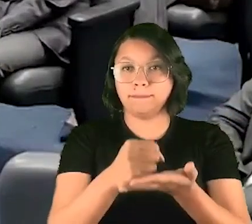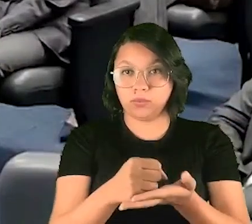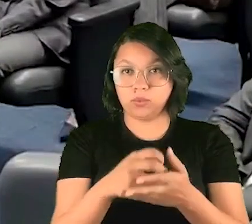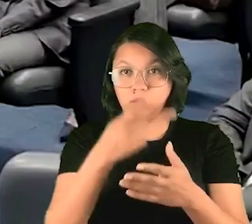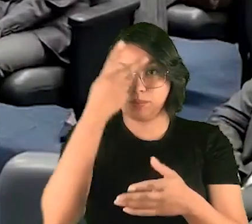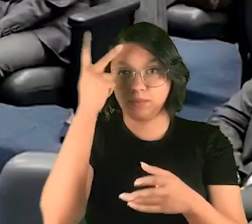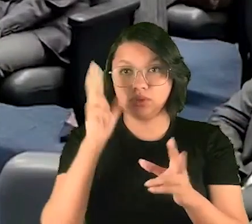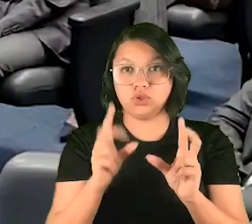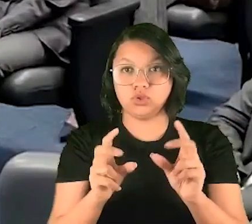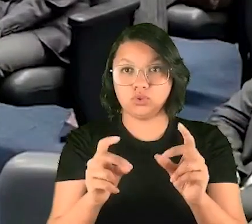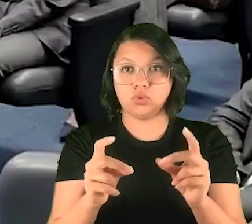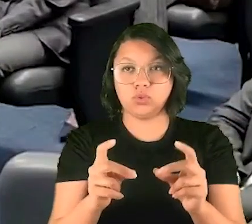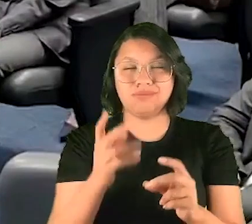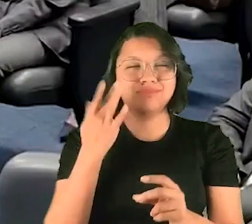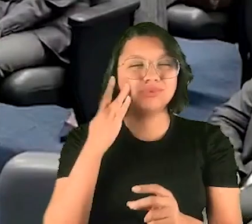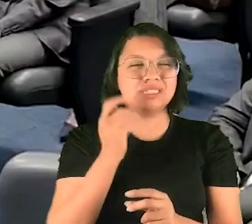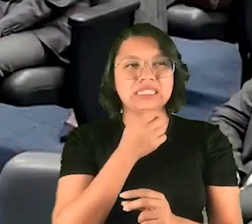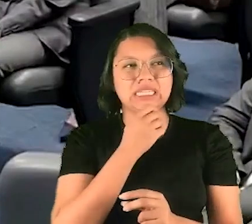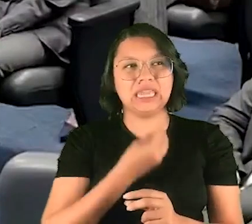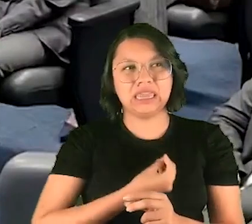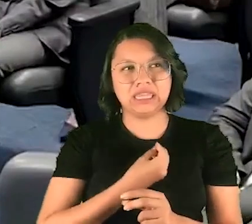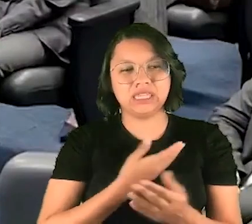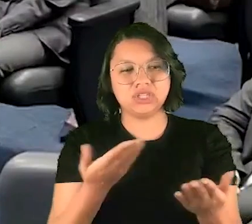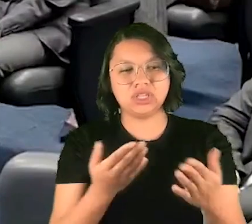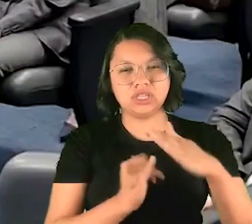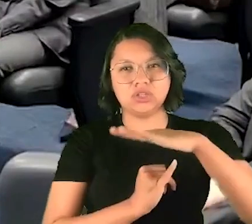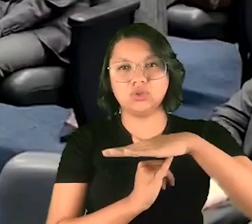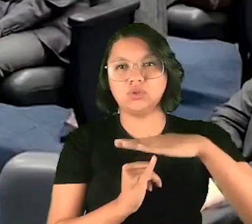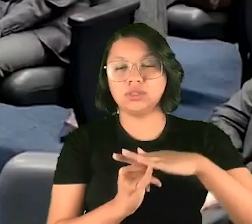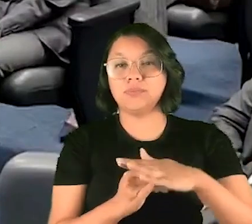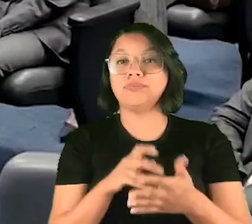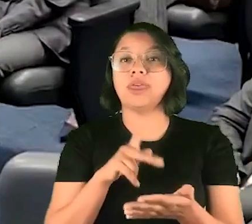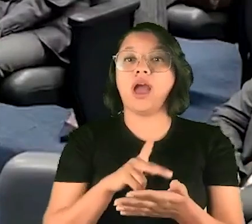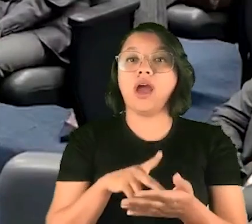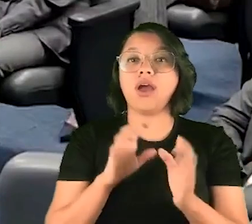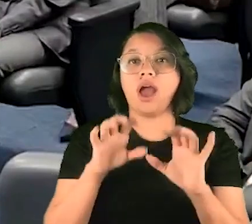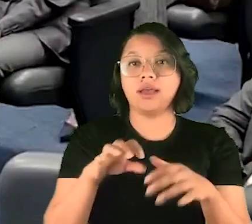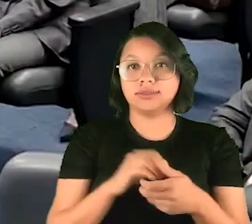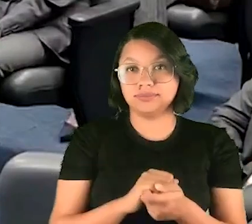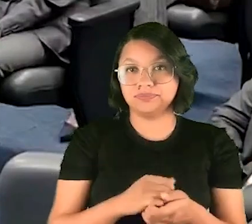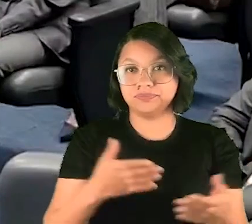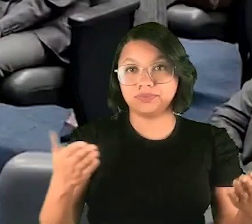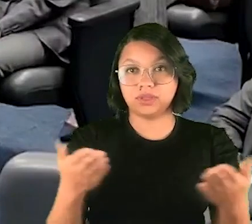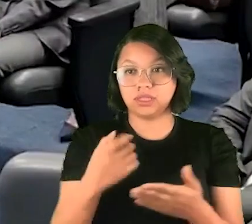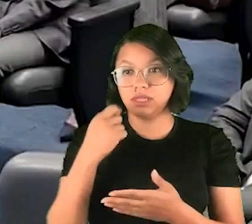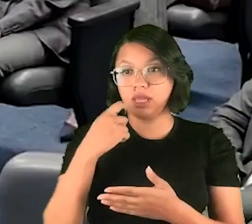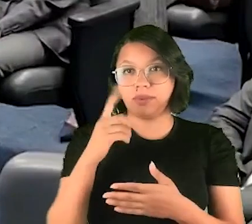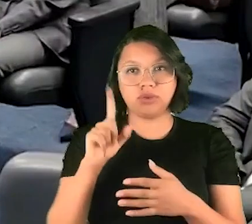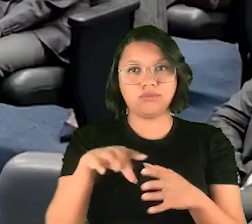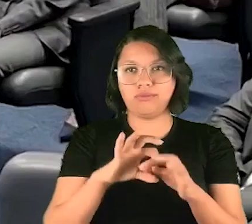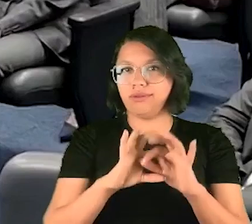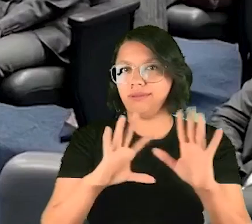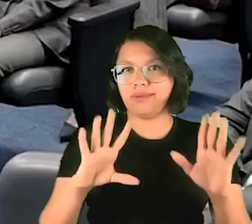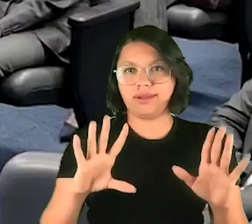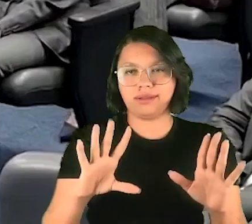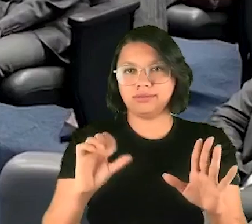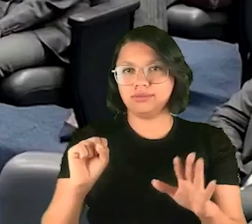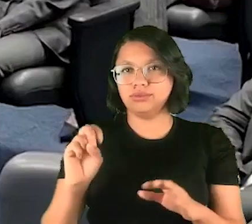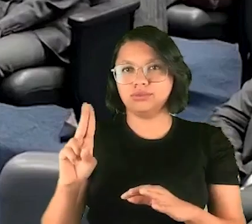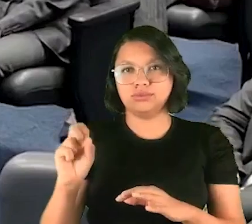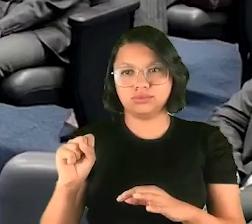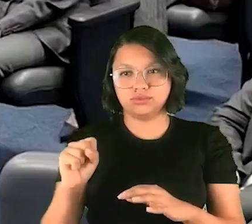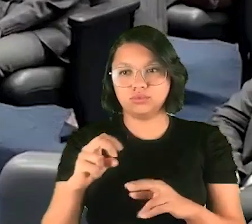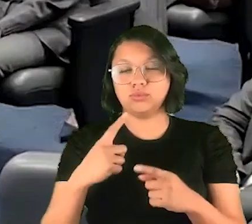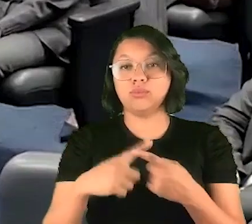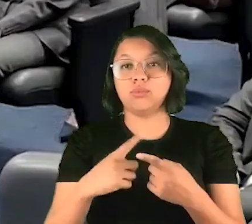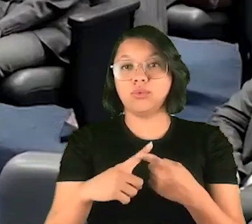Paciente com Câncer, chama NAPACAN, nem sei se existe ainda essa instituição. A verdade é a seguinte,